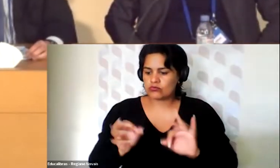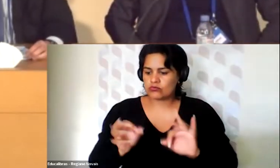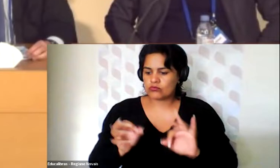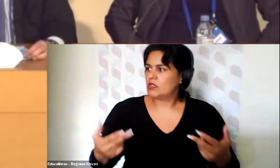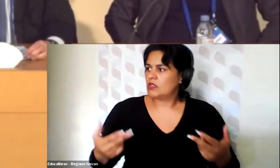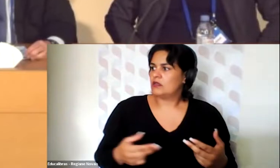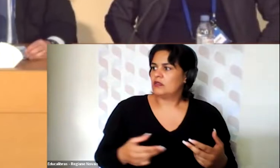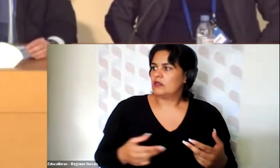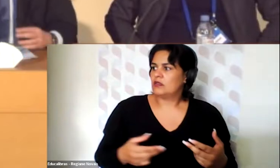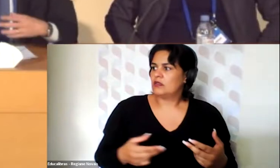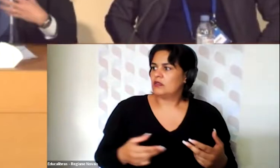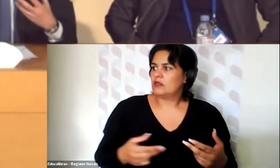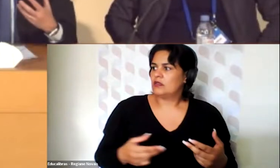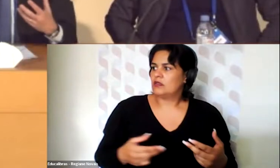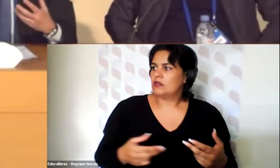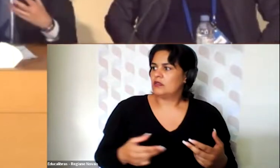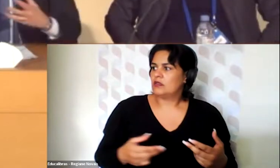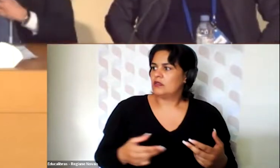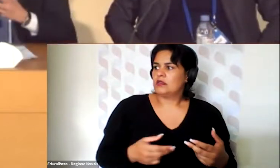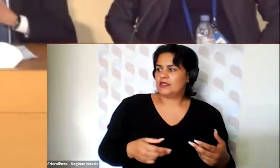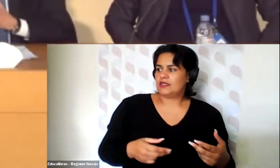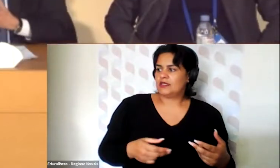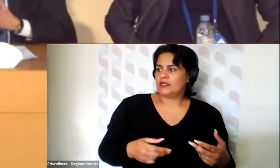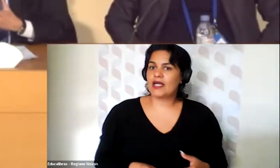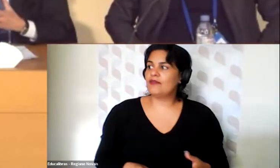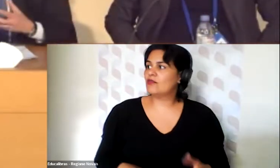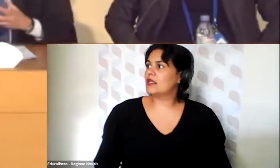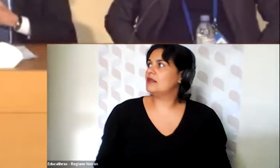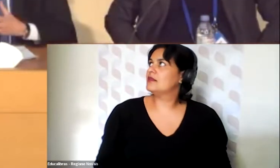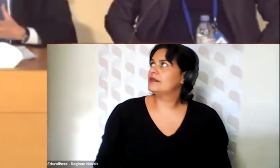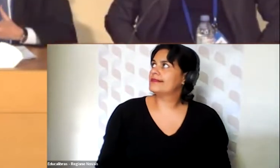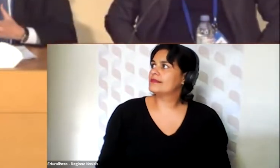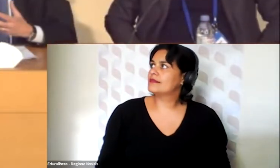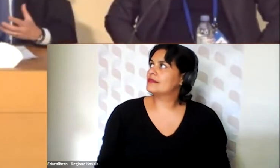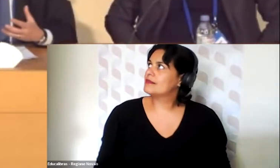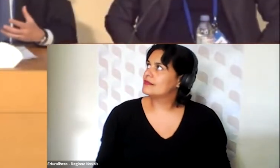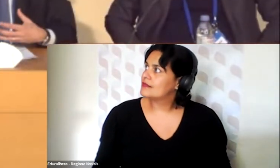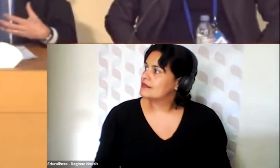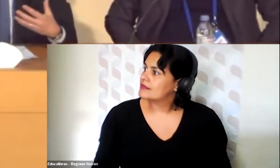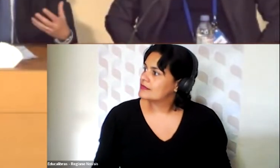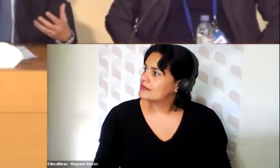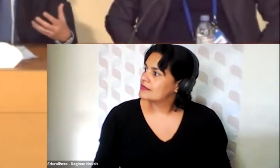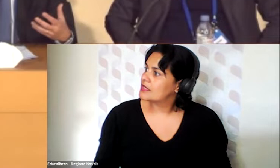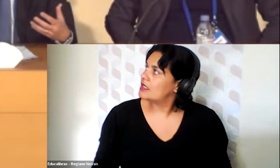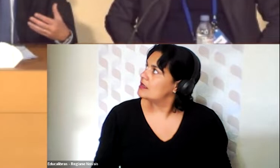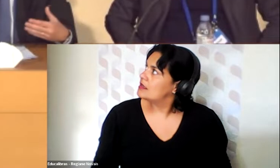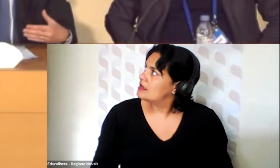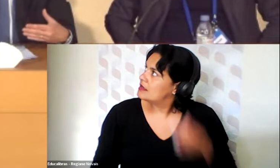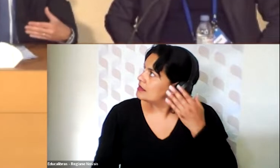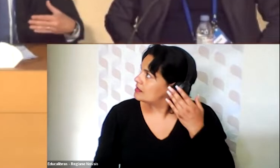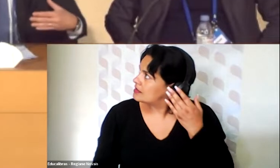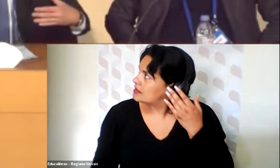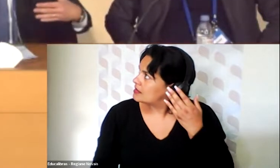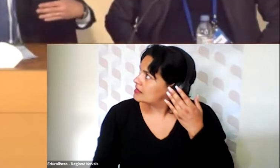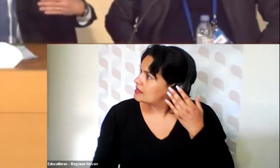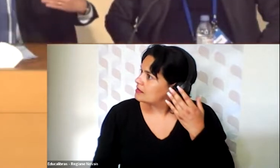adesão à sessão. Normalmente em português, em inglês não tem muita diferença, você usa sempre accession, mas em português normalmente você usa adesão quando